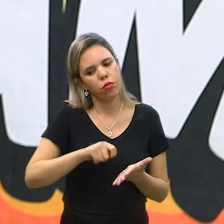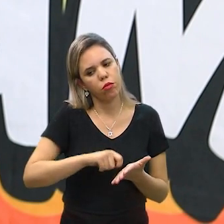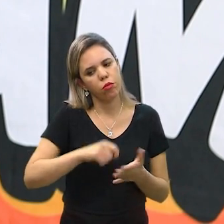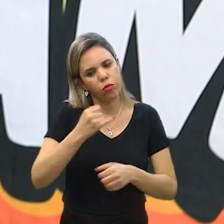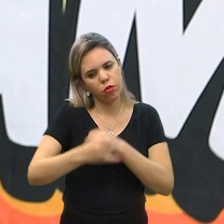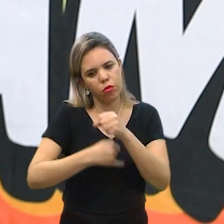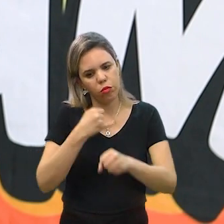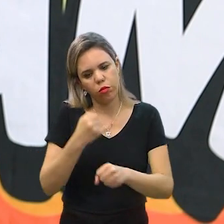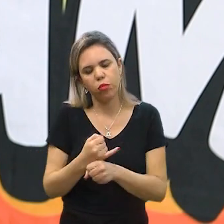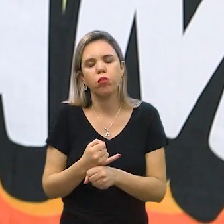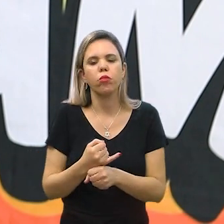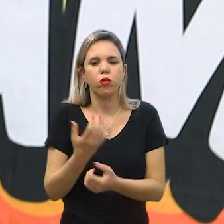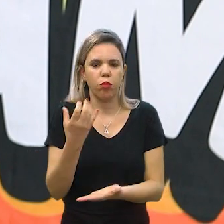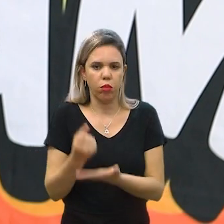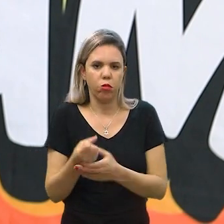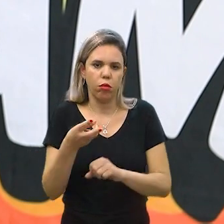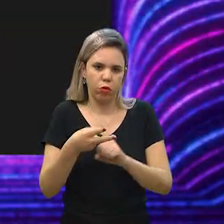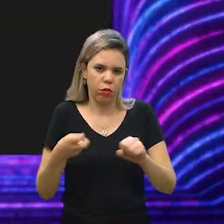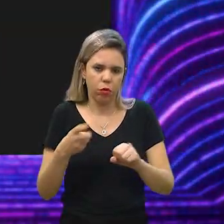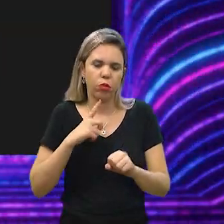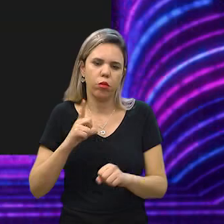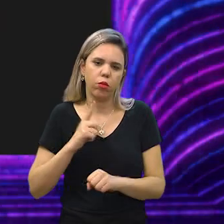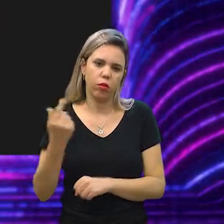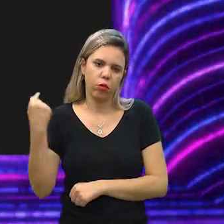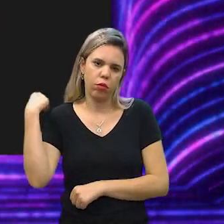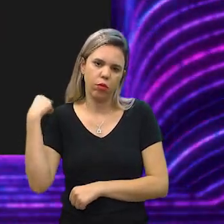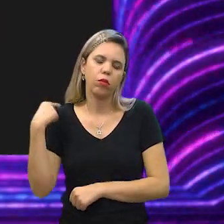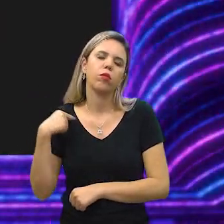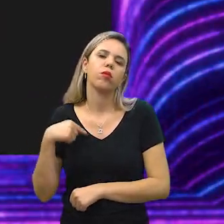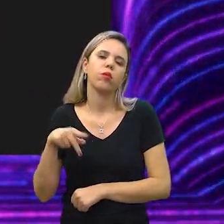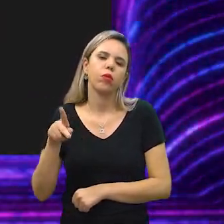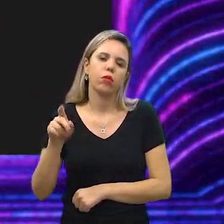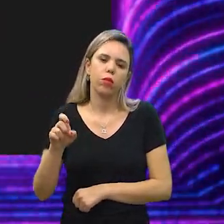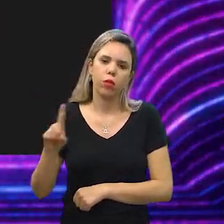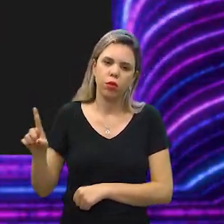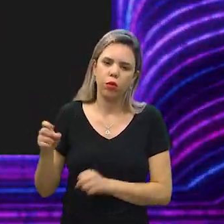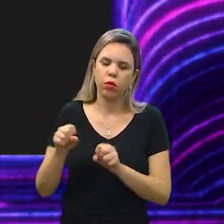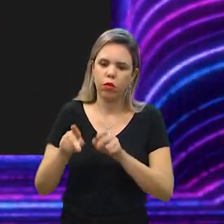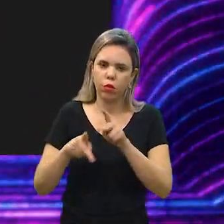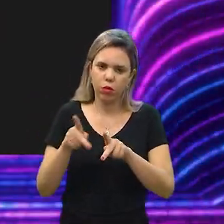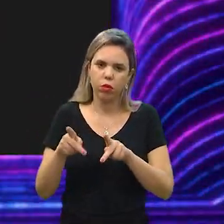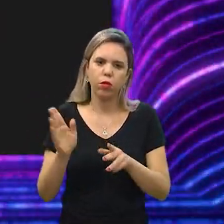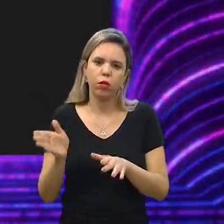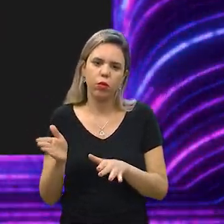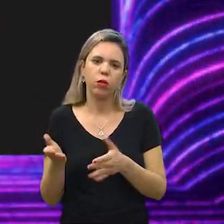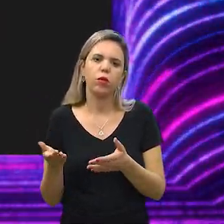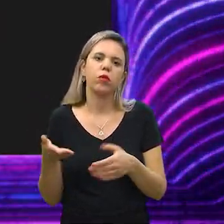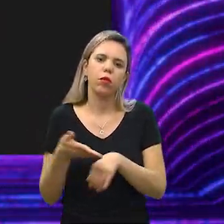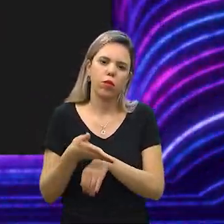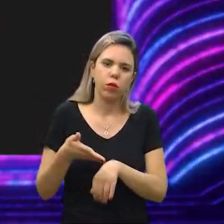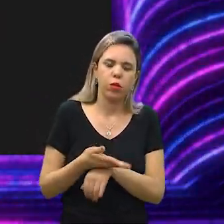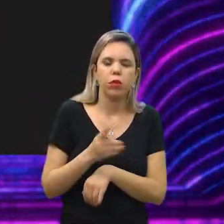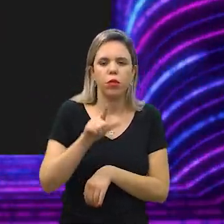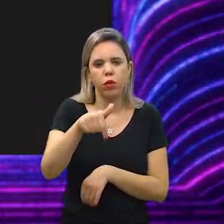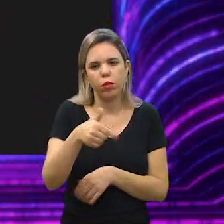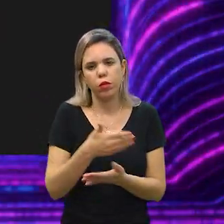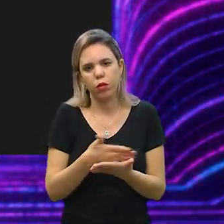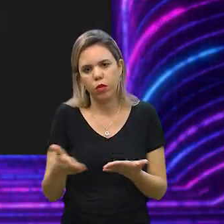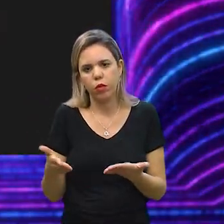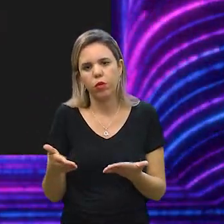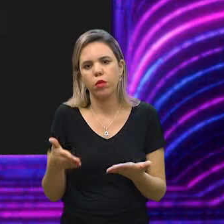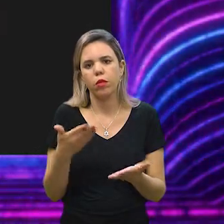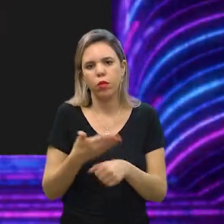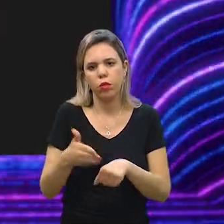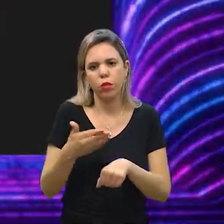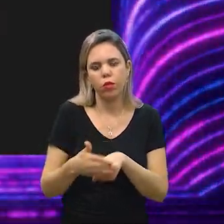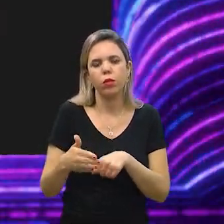na plataforma Wattpad, e que eu já vinha gerando um público lá, e depois eu comecei a